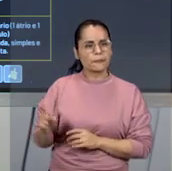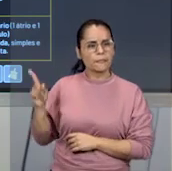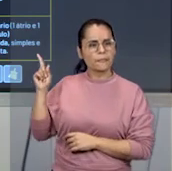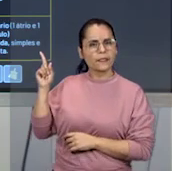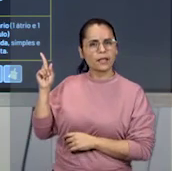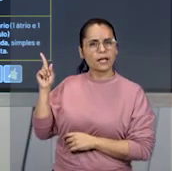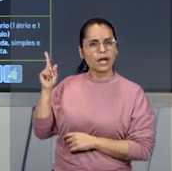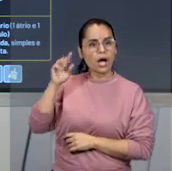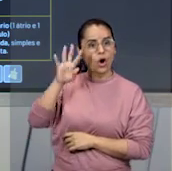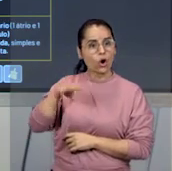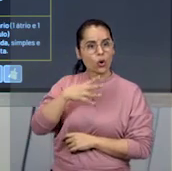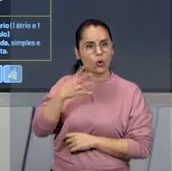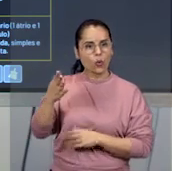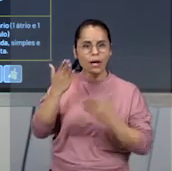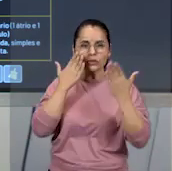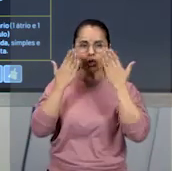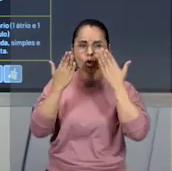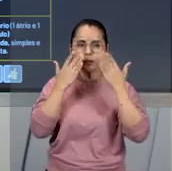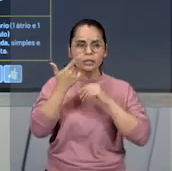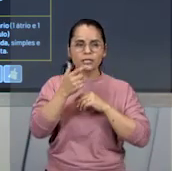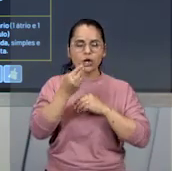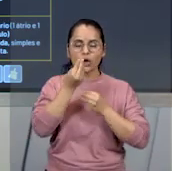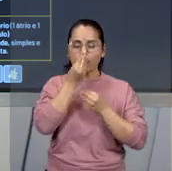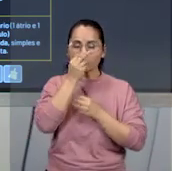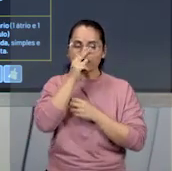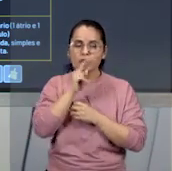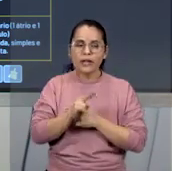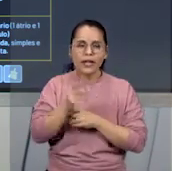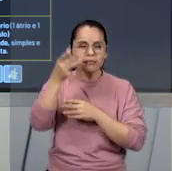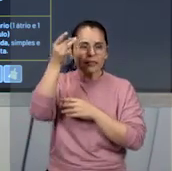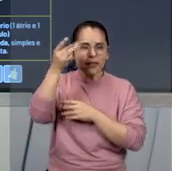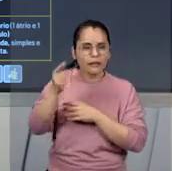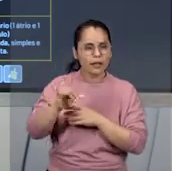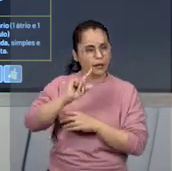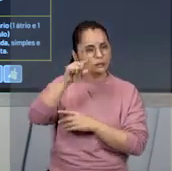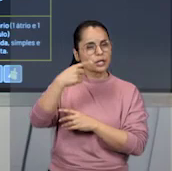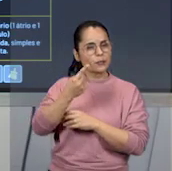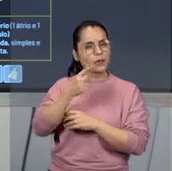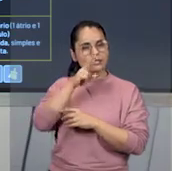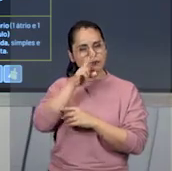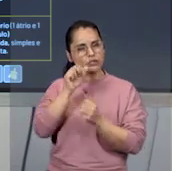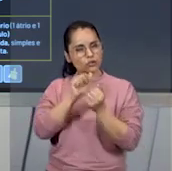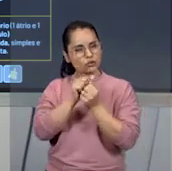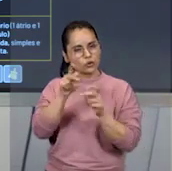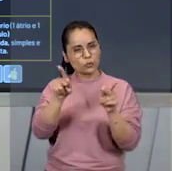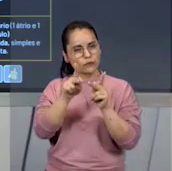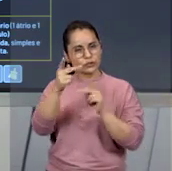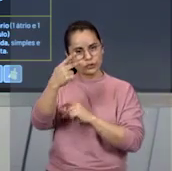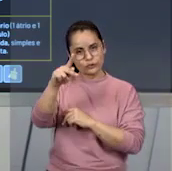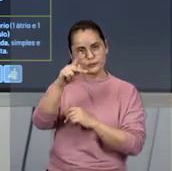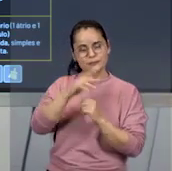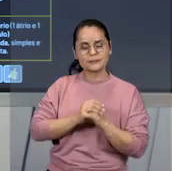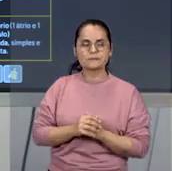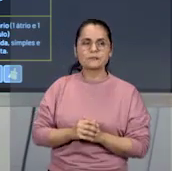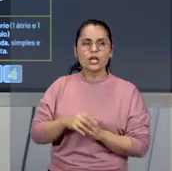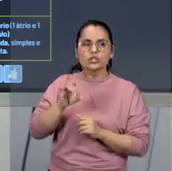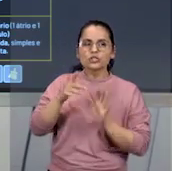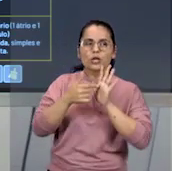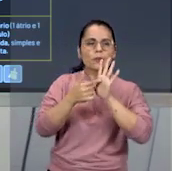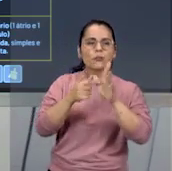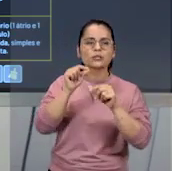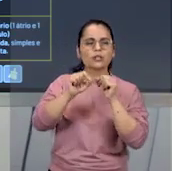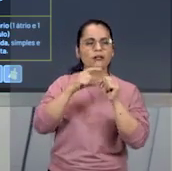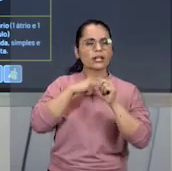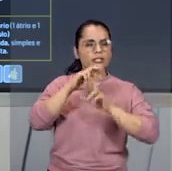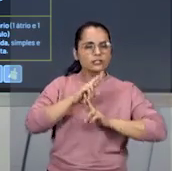coloquei alguns quadros comparativos, não dá tempo de ver tudo, vocês vão ter que ver depois aí com professores de vocês, tá? Só para mostrar que